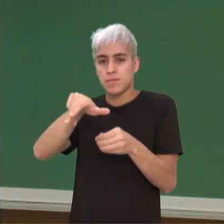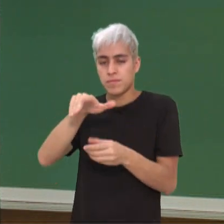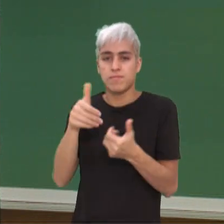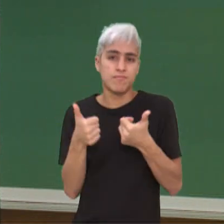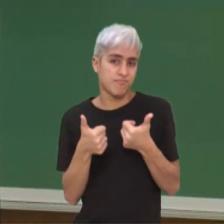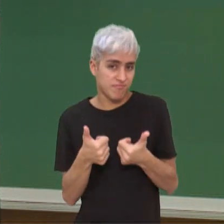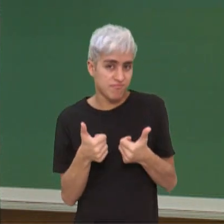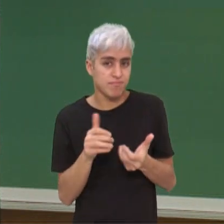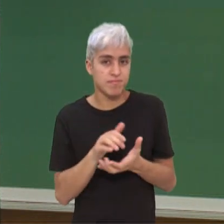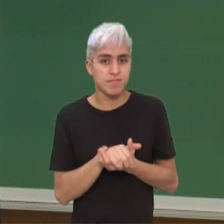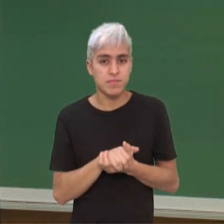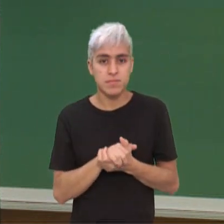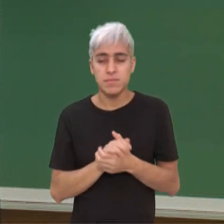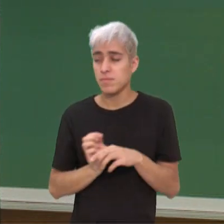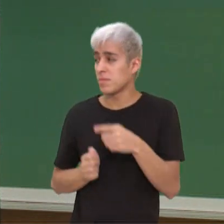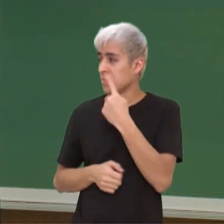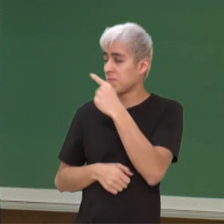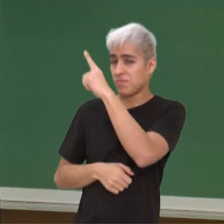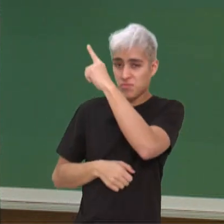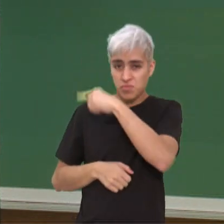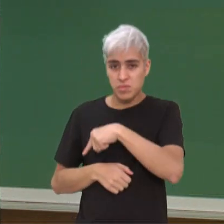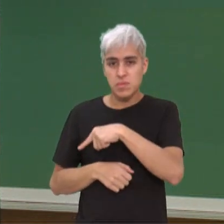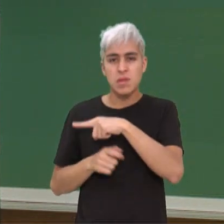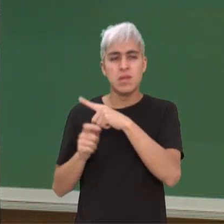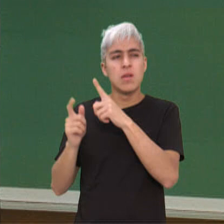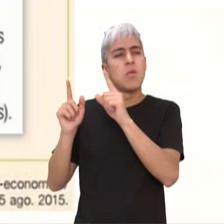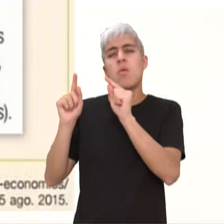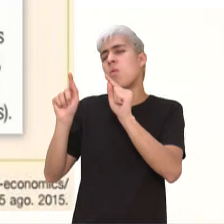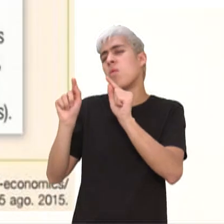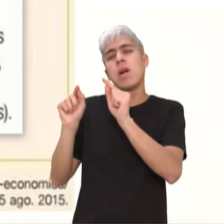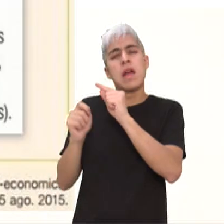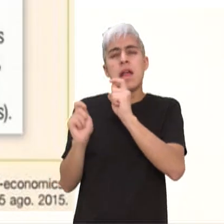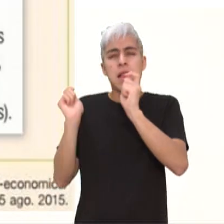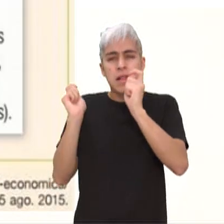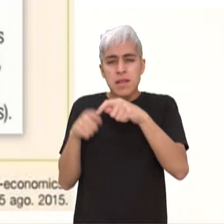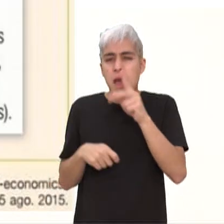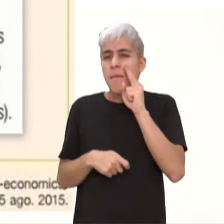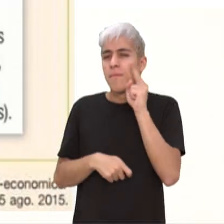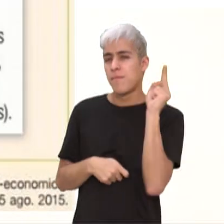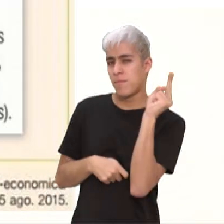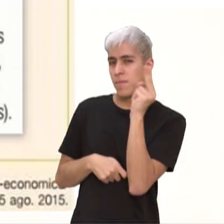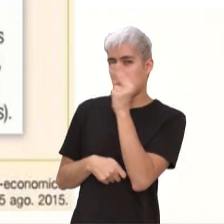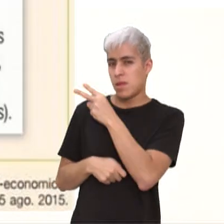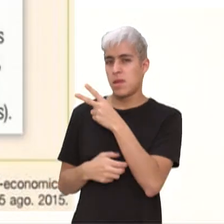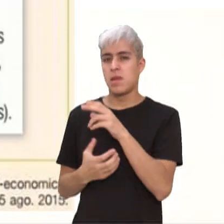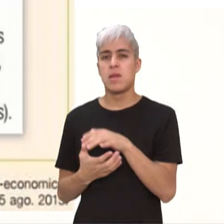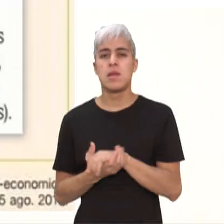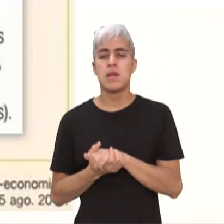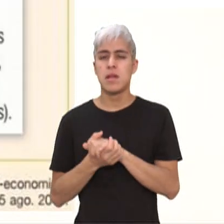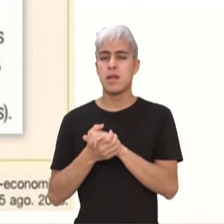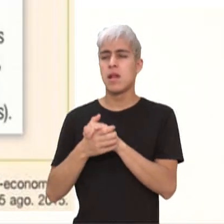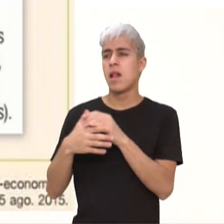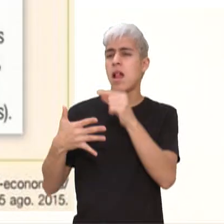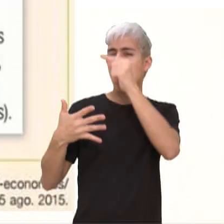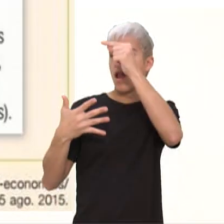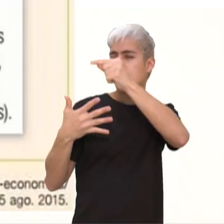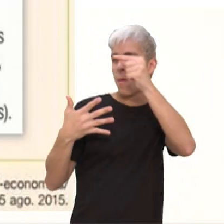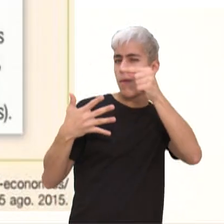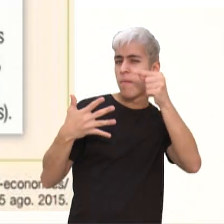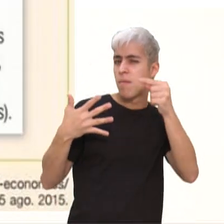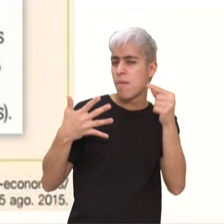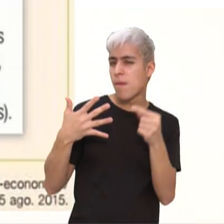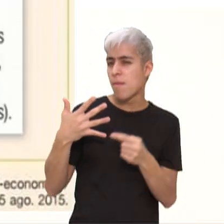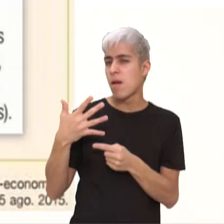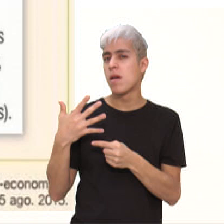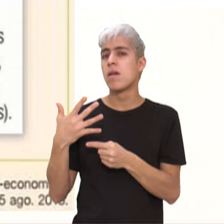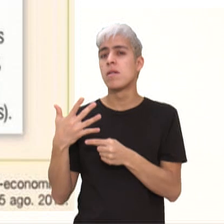ok? Nesta relação aqui, nós estamos enxergando essas matrizes